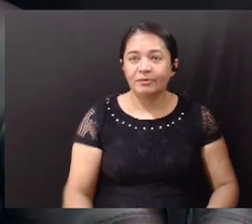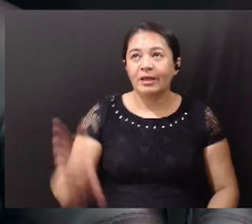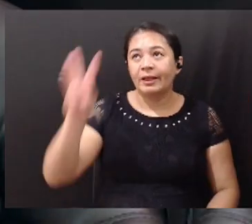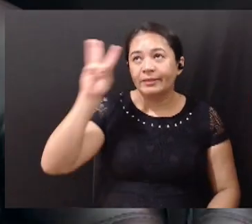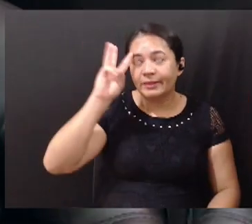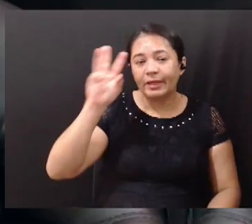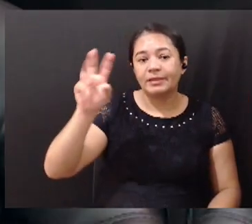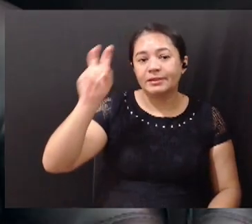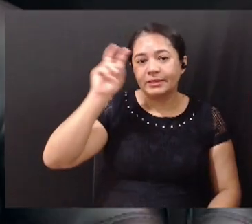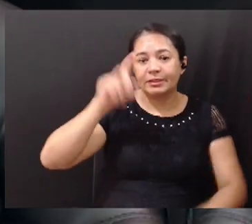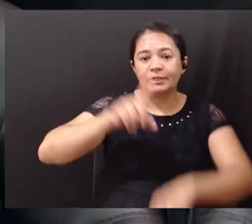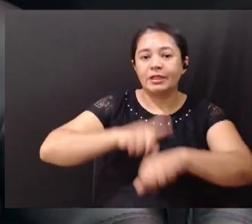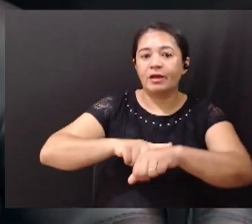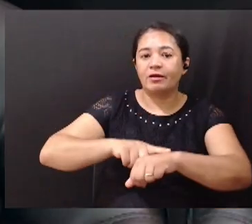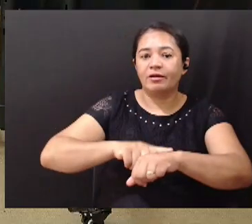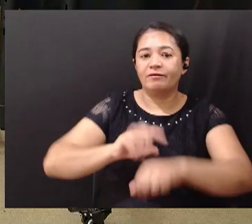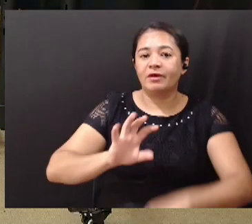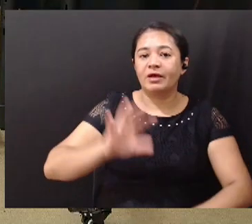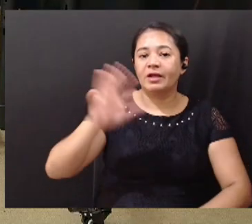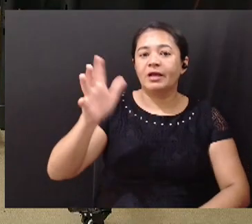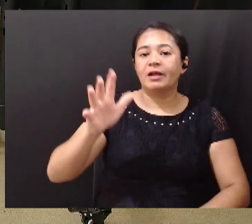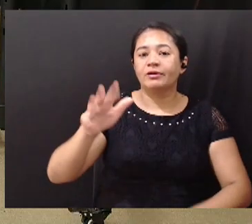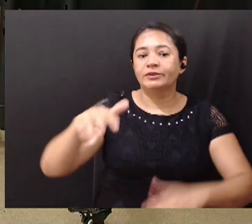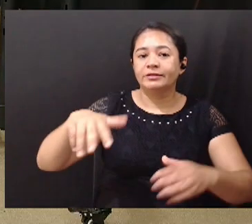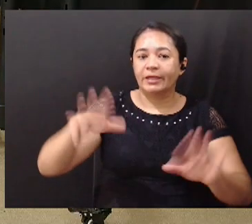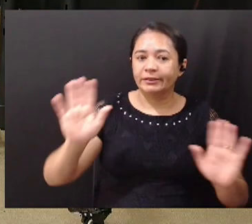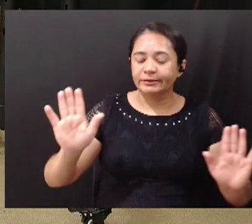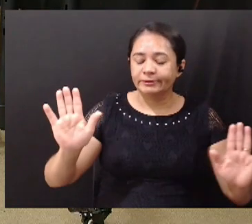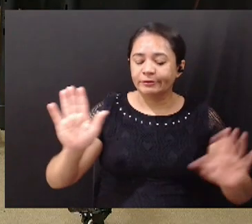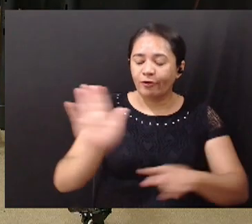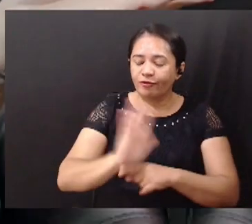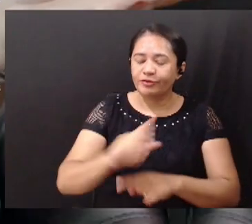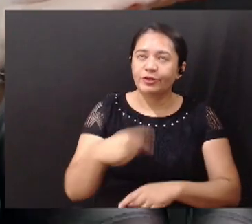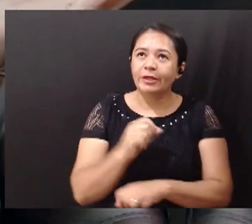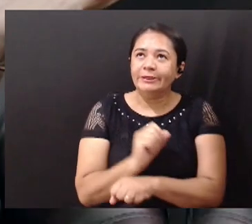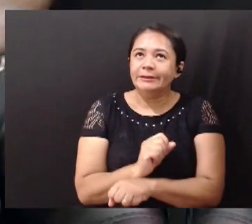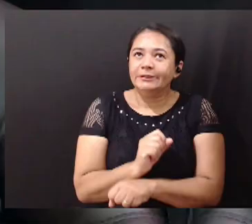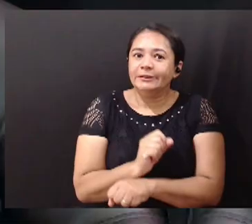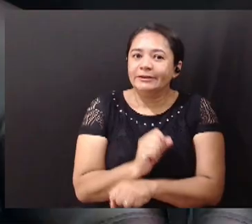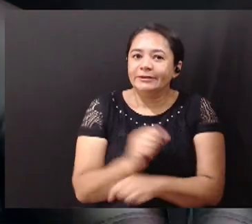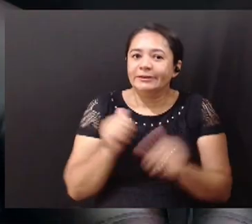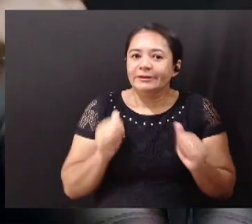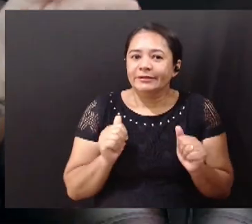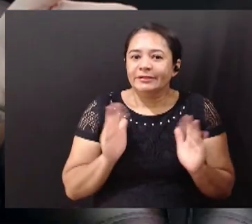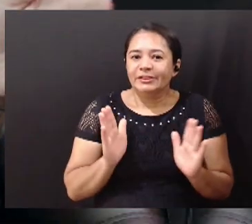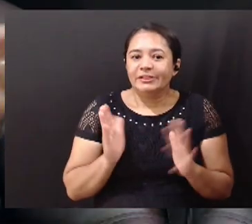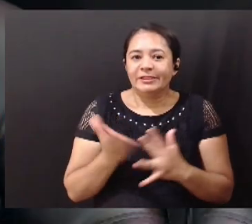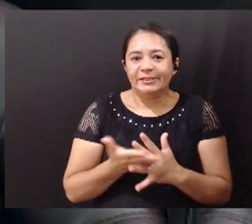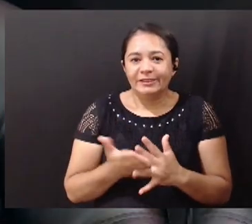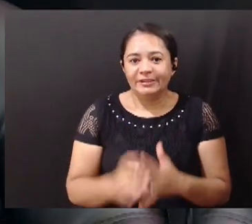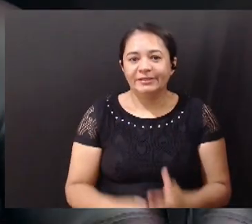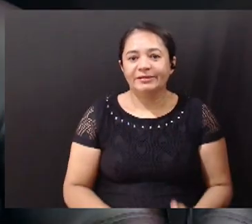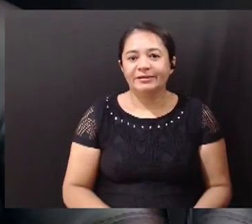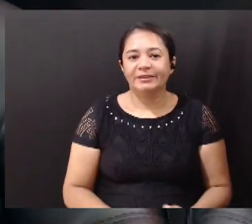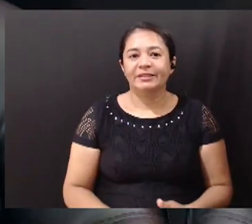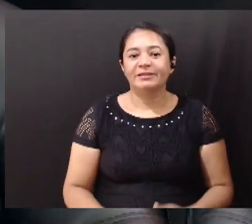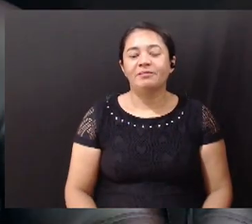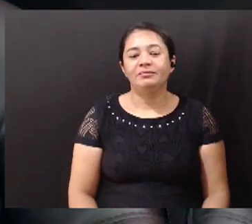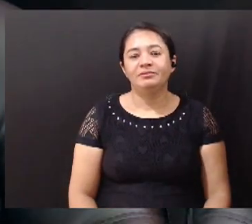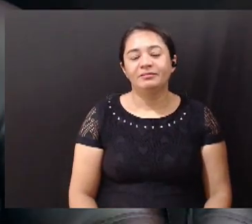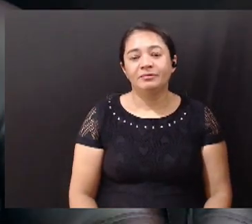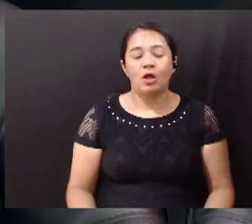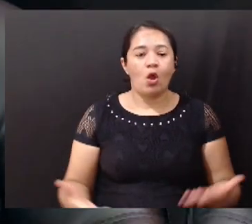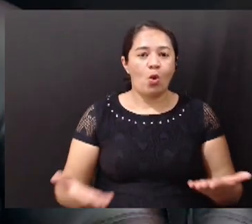vai passar tal desenho. Esperávamos, E esperávamos, né? e tinha um intervalo, tinha propaganda. Hoje, se a gente